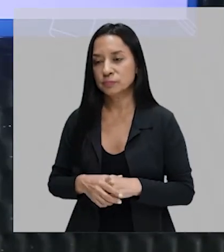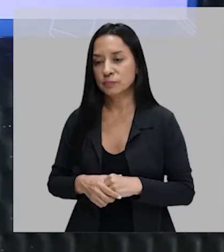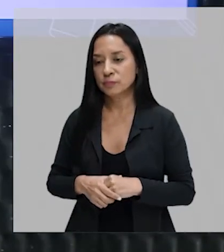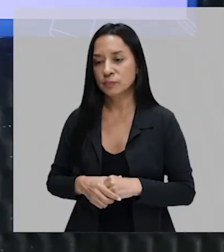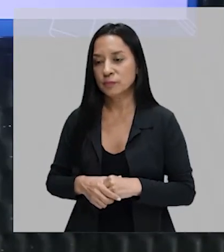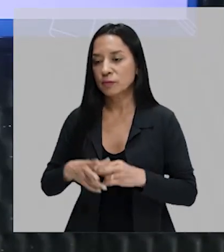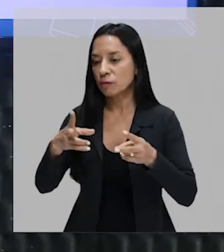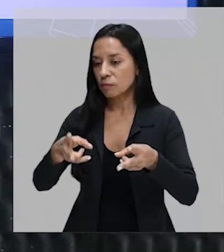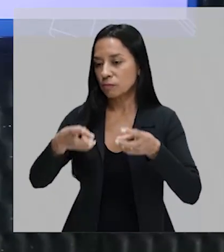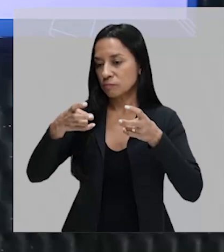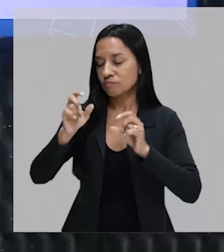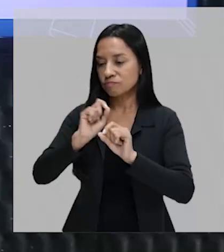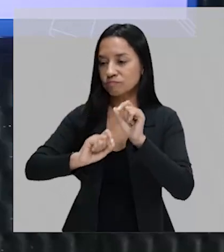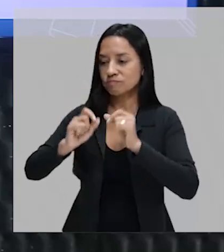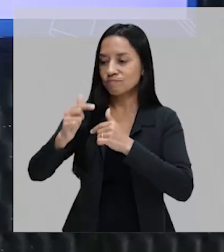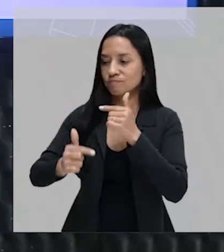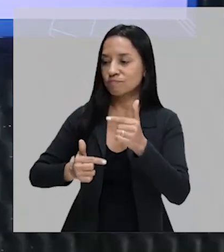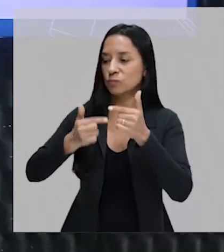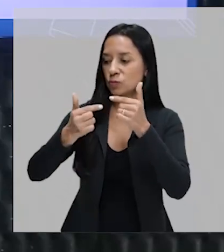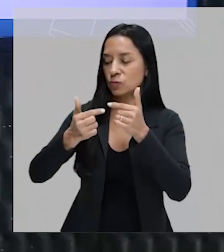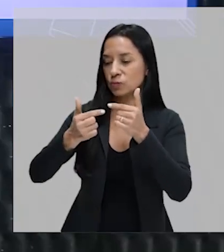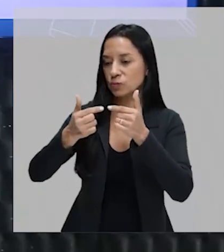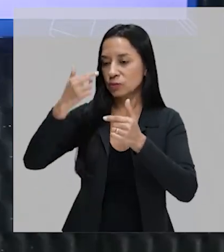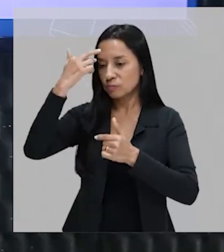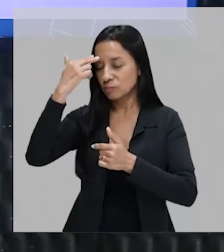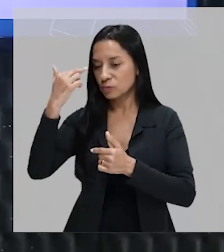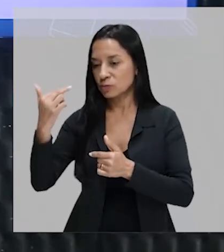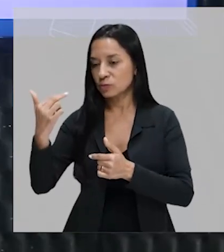E observe que essa luta é uma luta histórica.